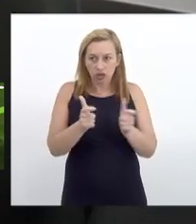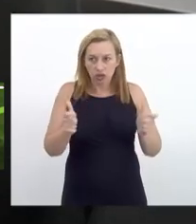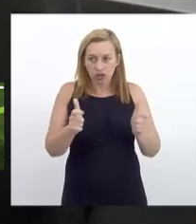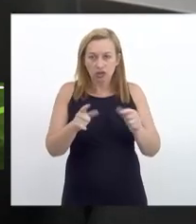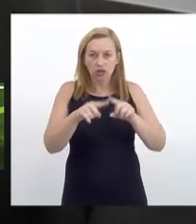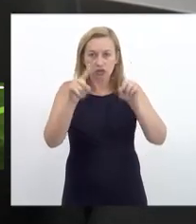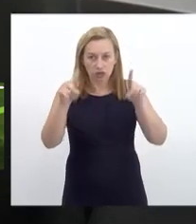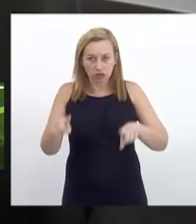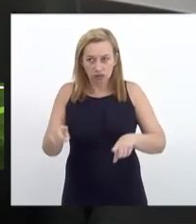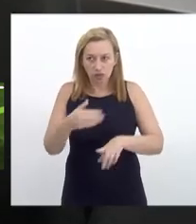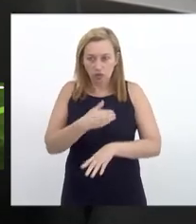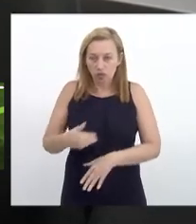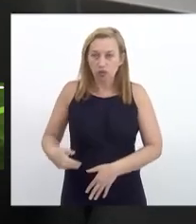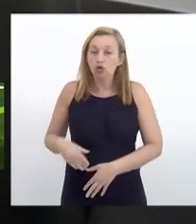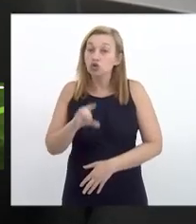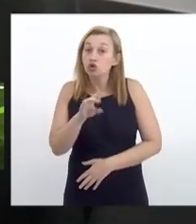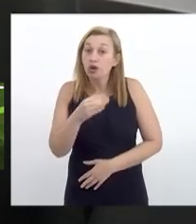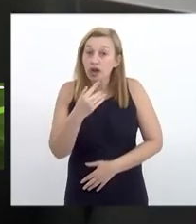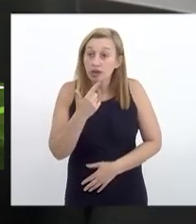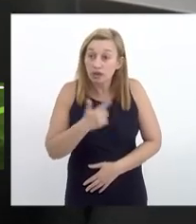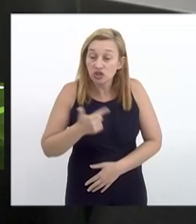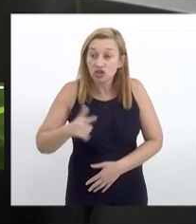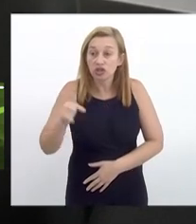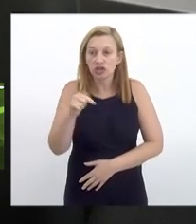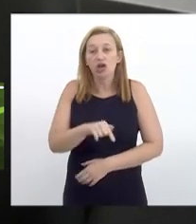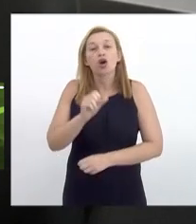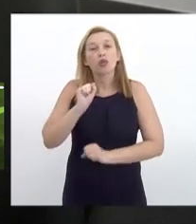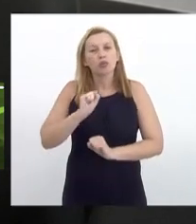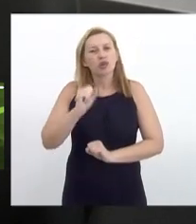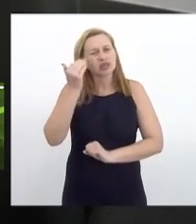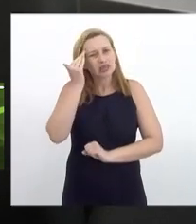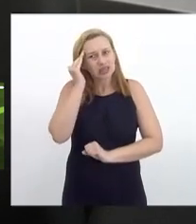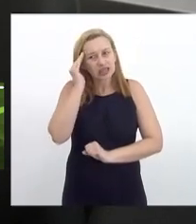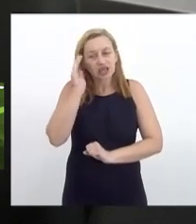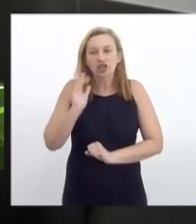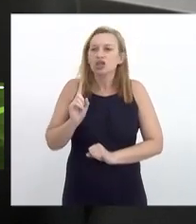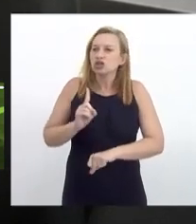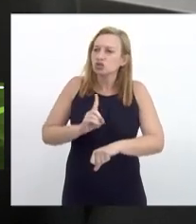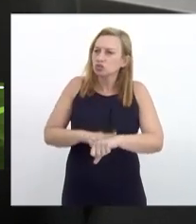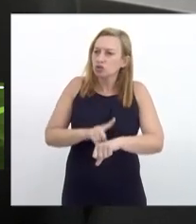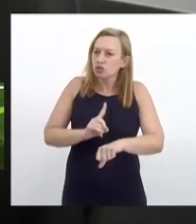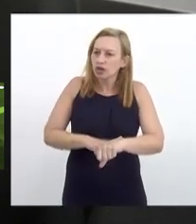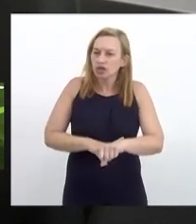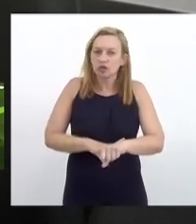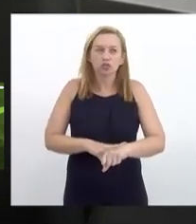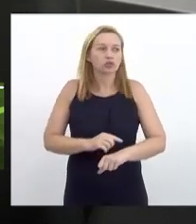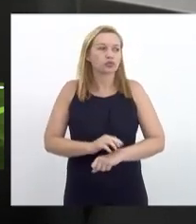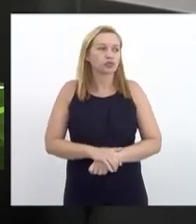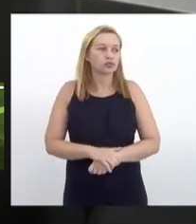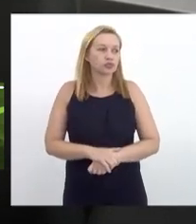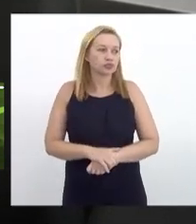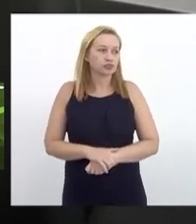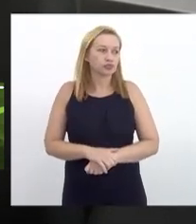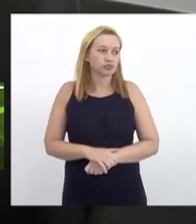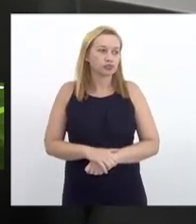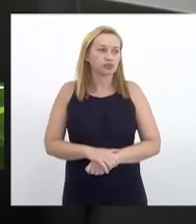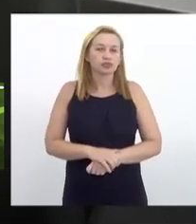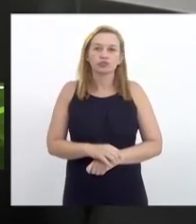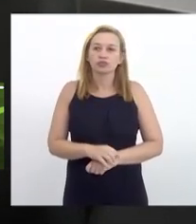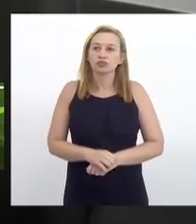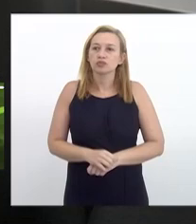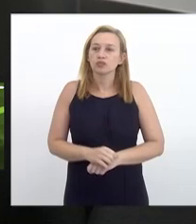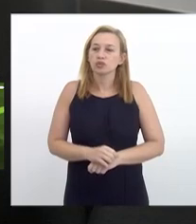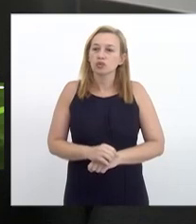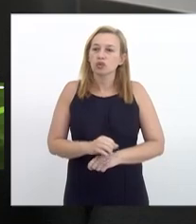servidores Estou repetindo aqui O que é Eu posso entender então Que no momento Que for considerado For dado o aumento